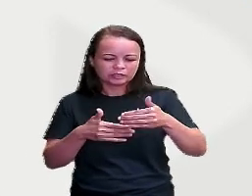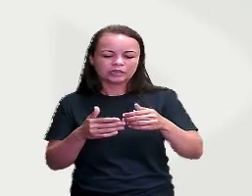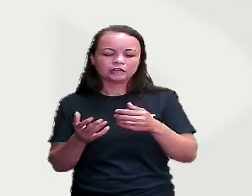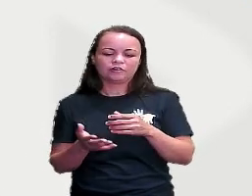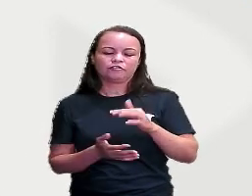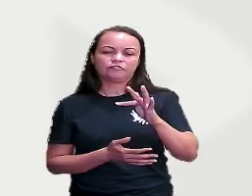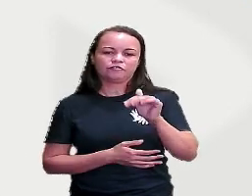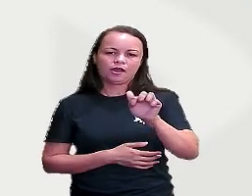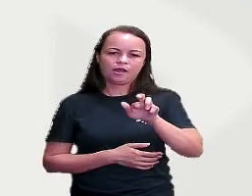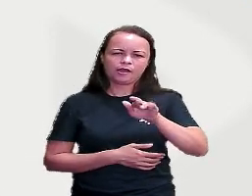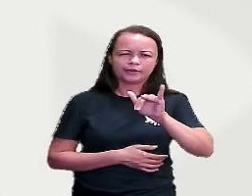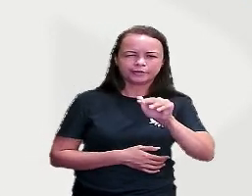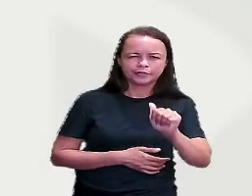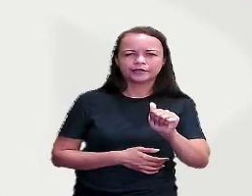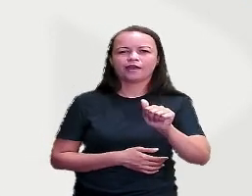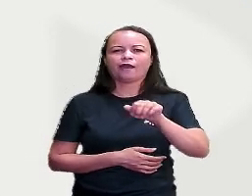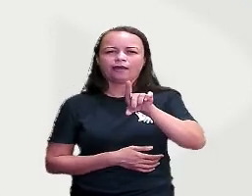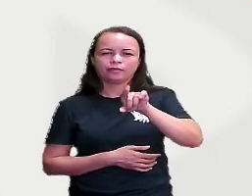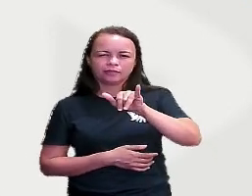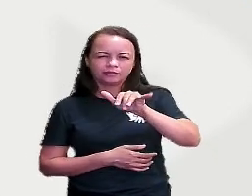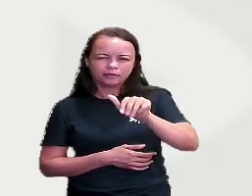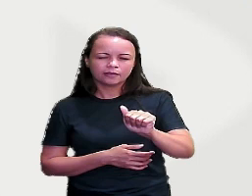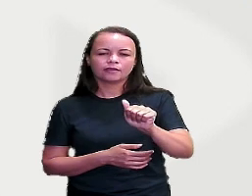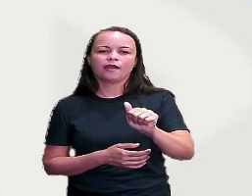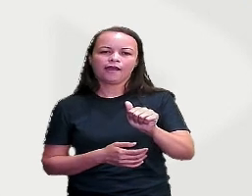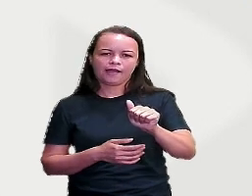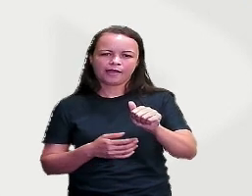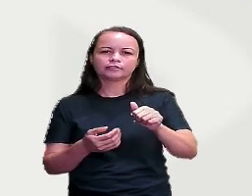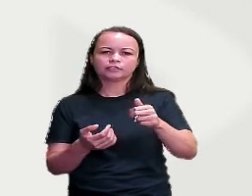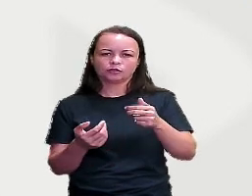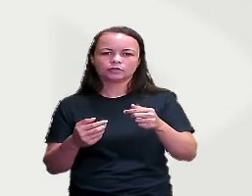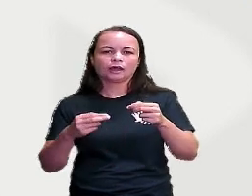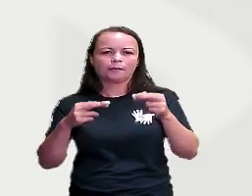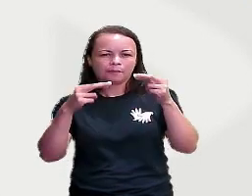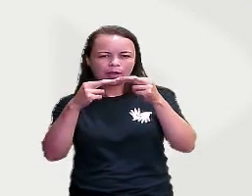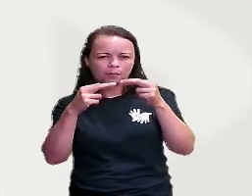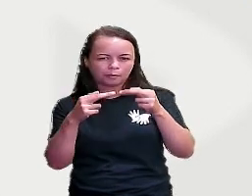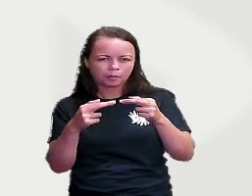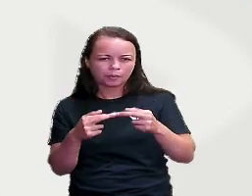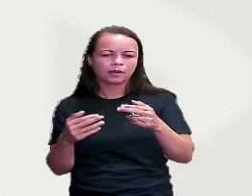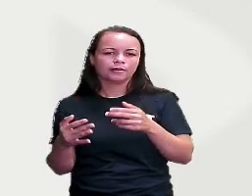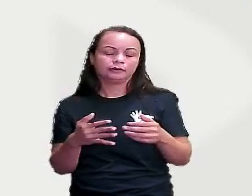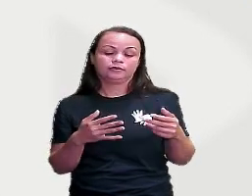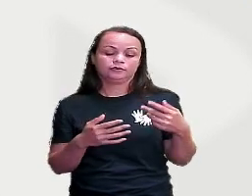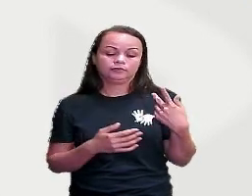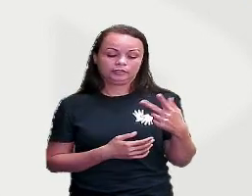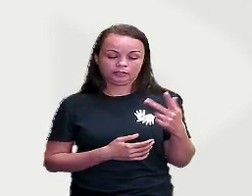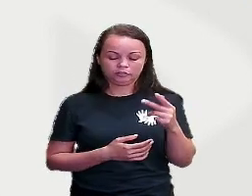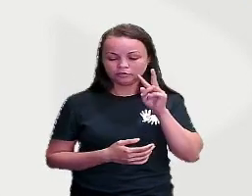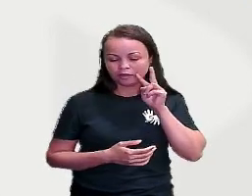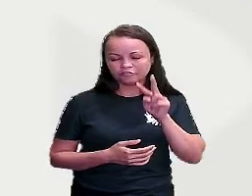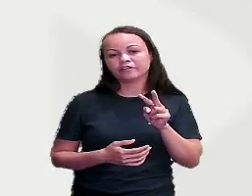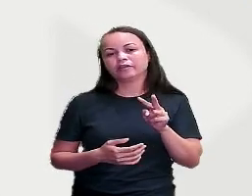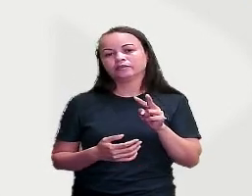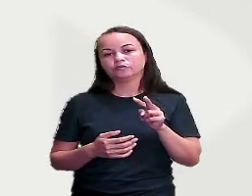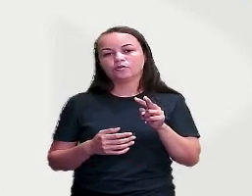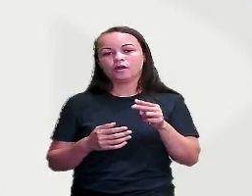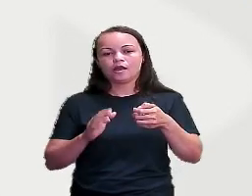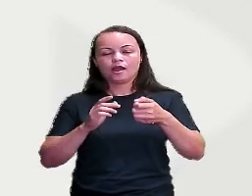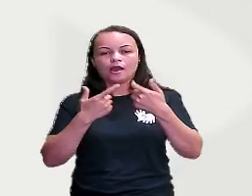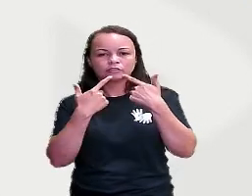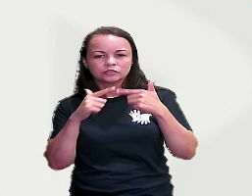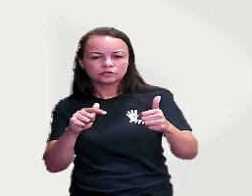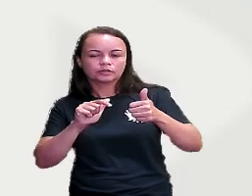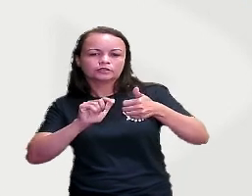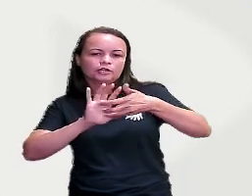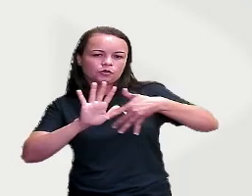dia. Então, aí temos uma assonância. Como a gente está vendo, as figuras de linguagem são muito utilizadas também nas